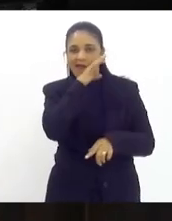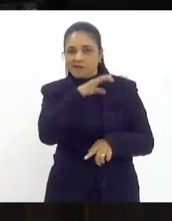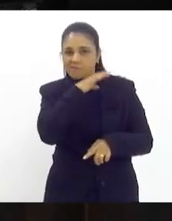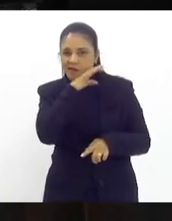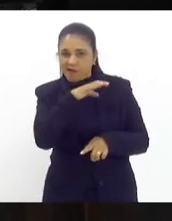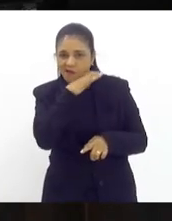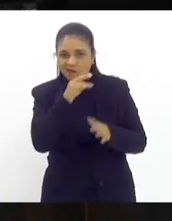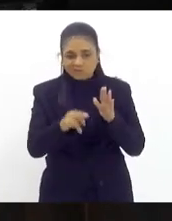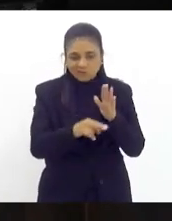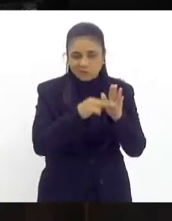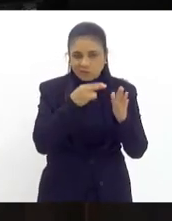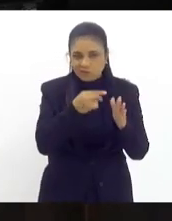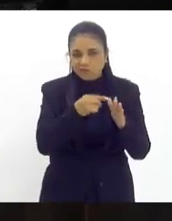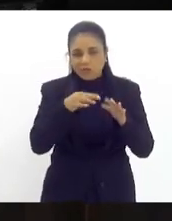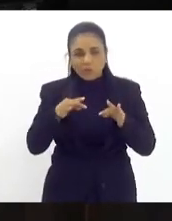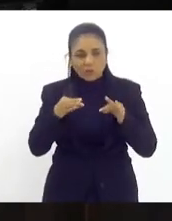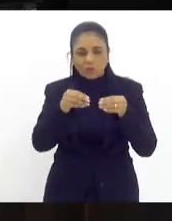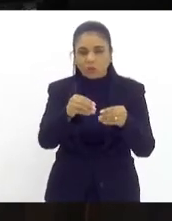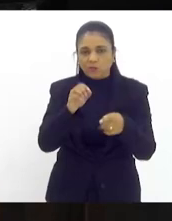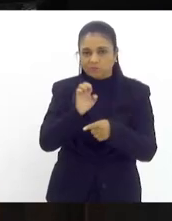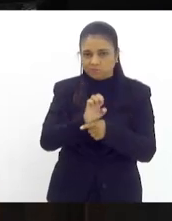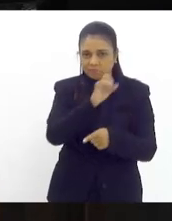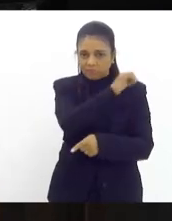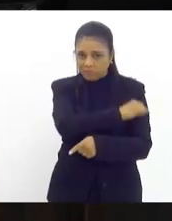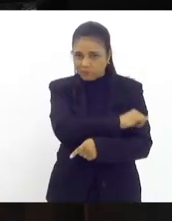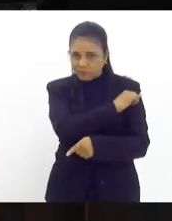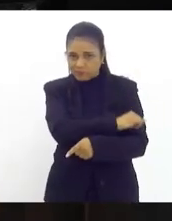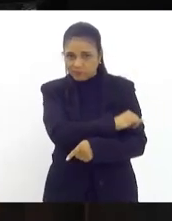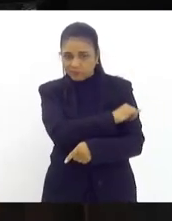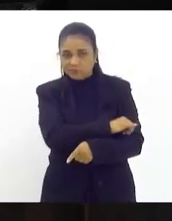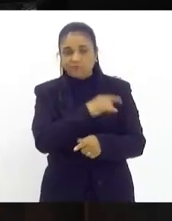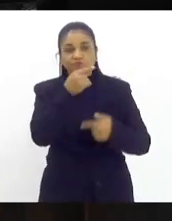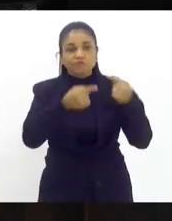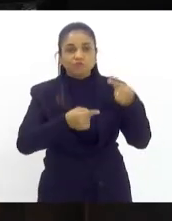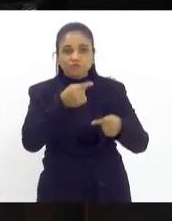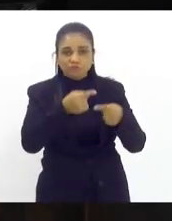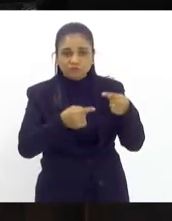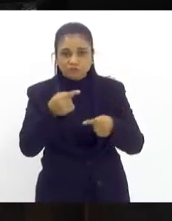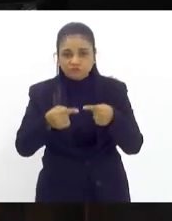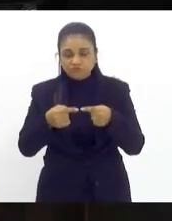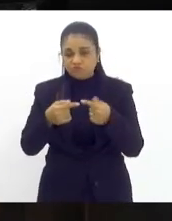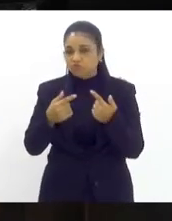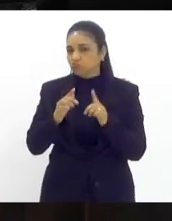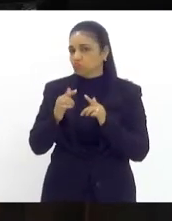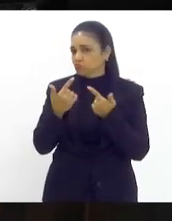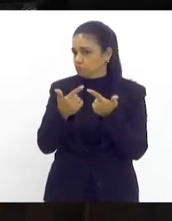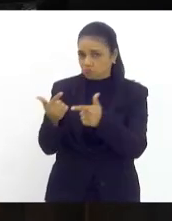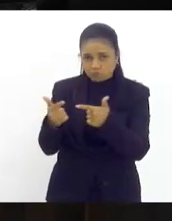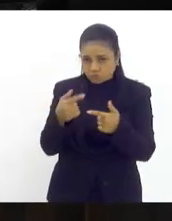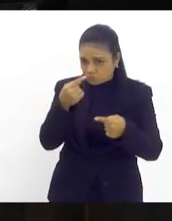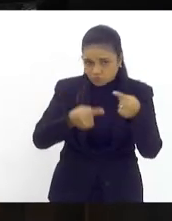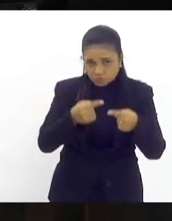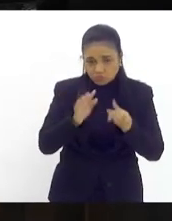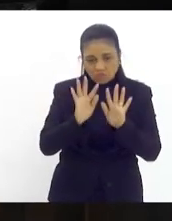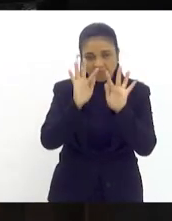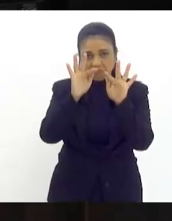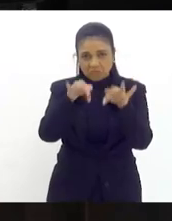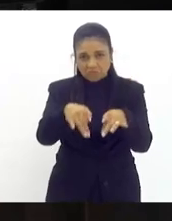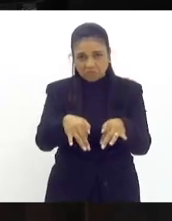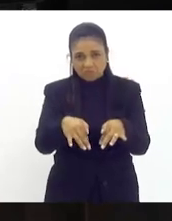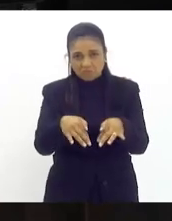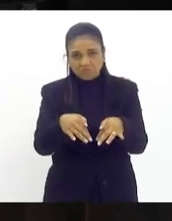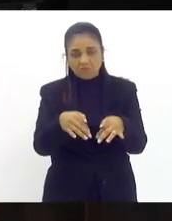o atendimento em todo o estado do Rio de Janeiro em discussão nós vendo Quem Queira discutir encerrado a discussão